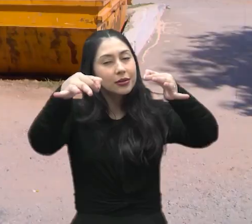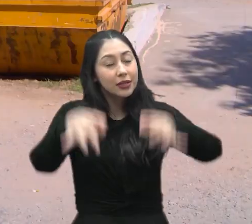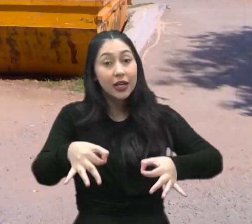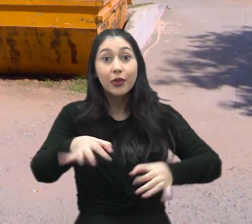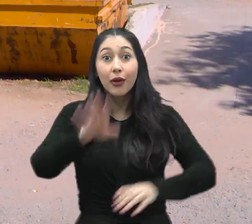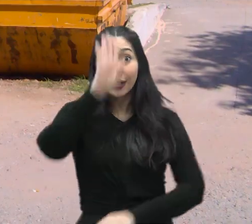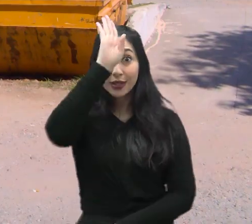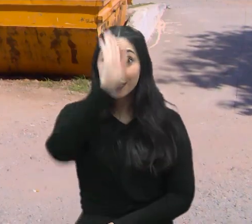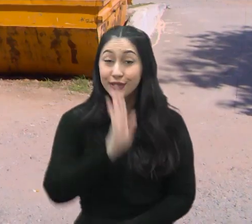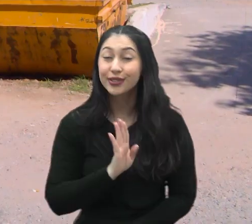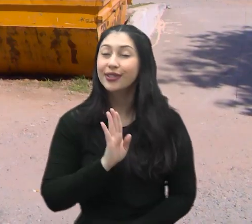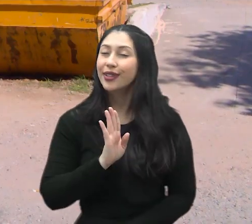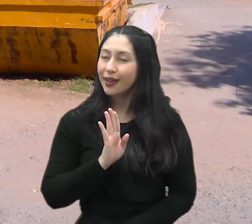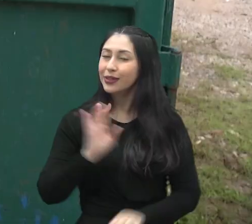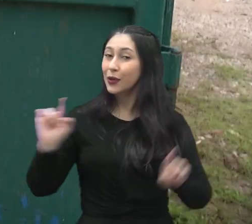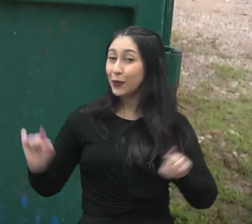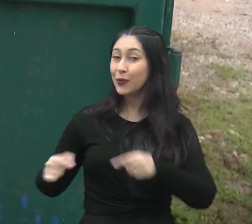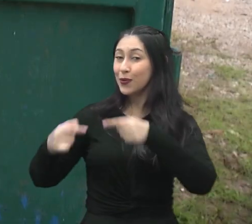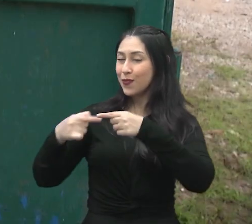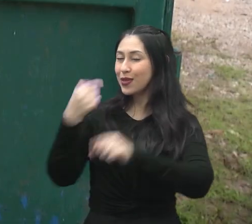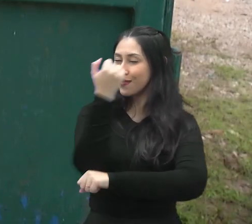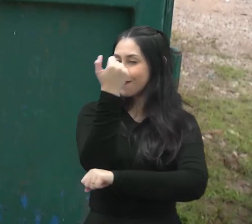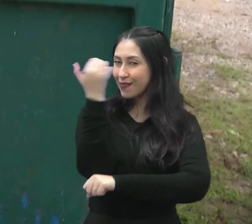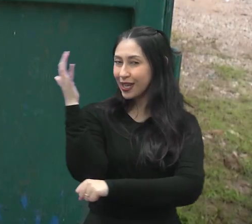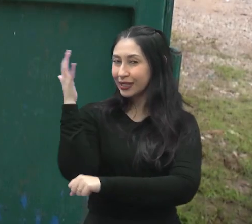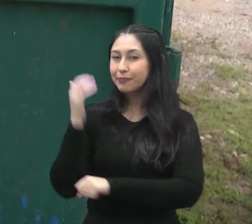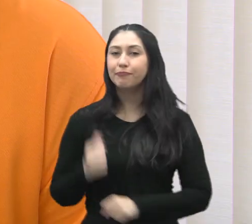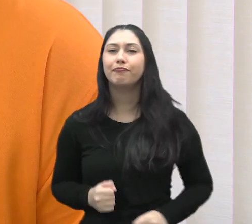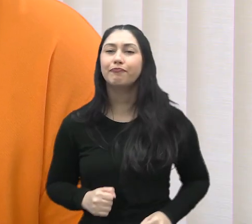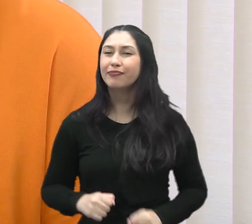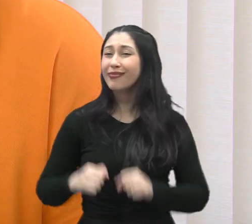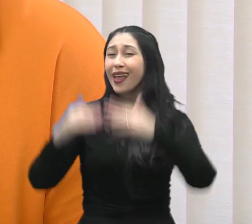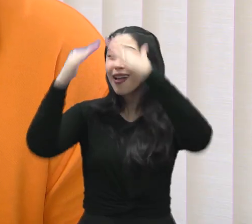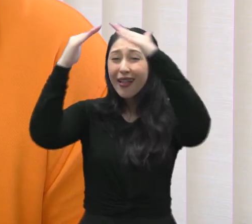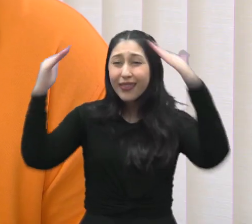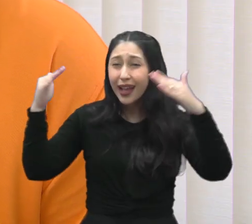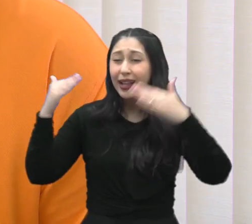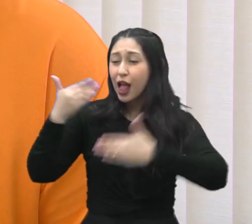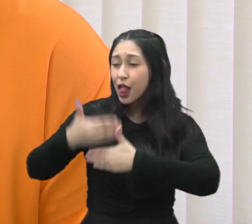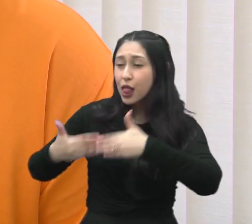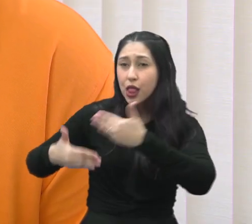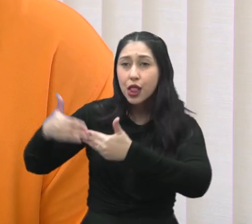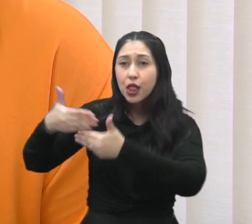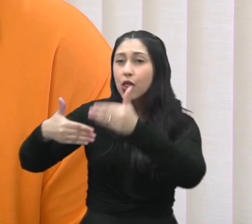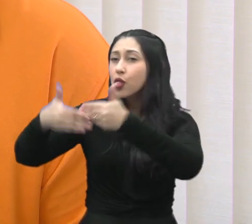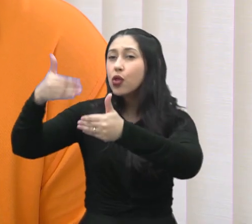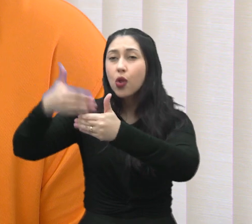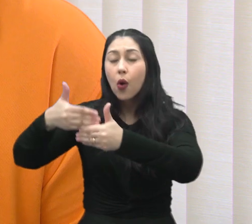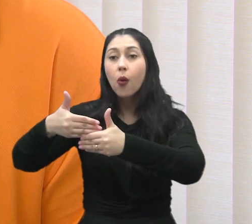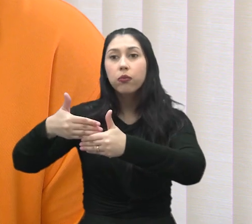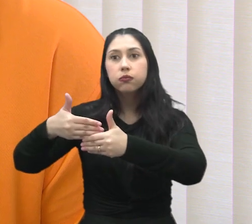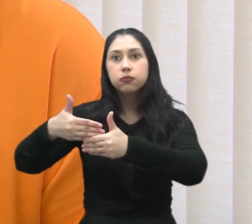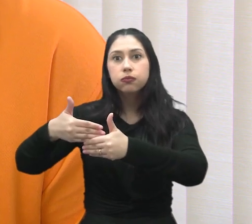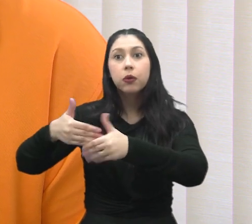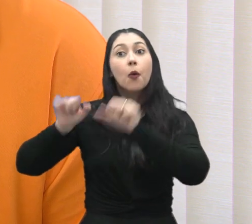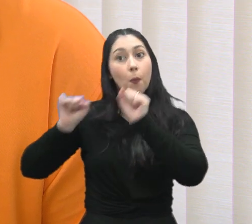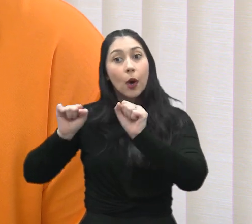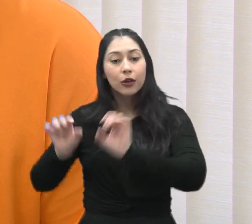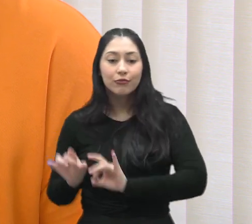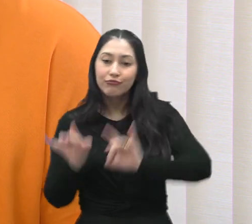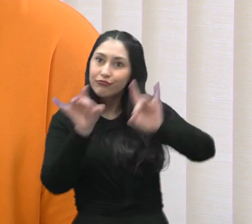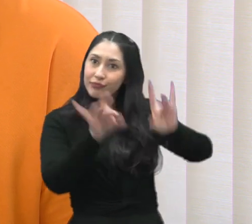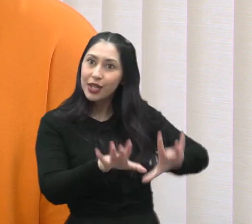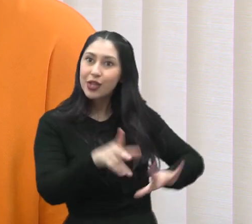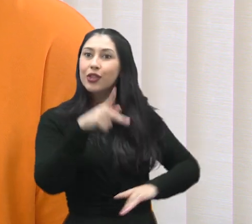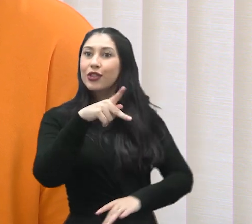demolição, tudo de forma gratuita e ambientalmente segura. Resto de material de construção, telha, tijolo, isso